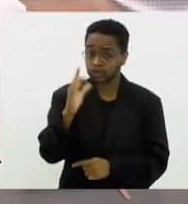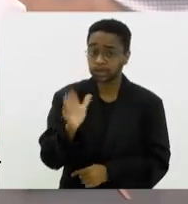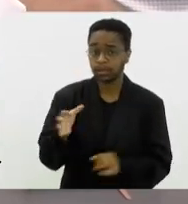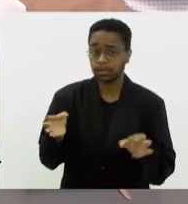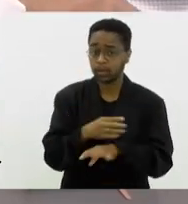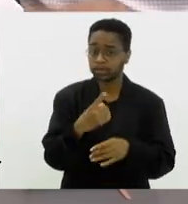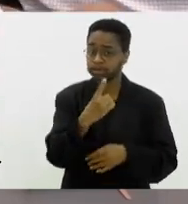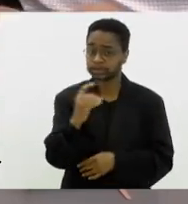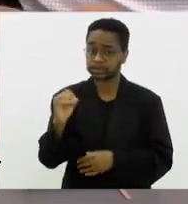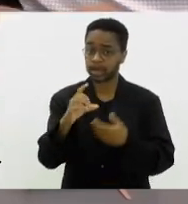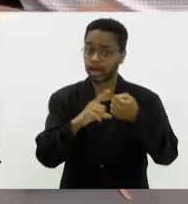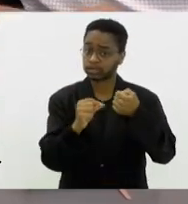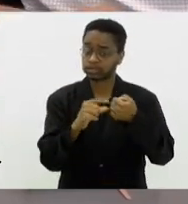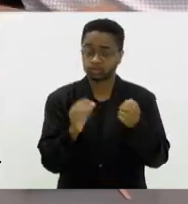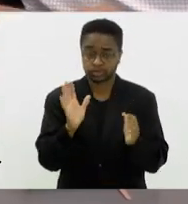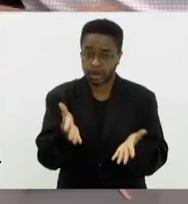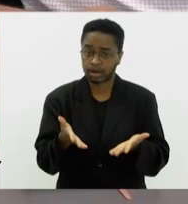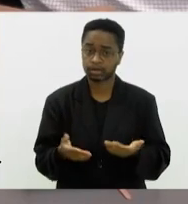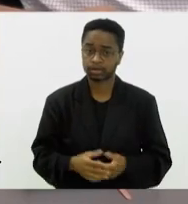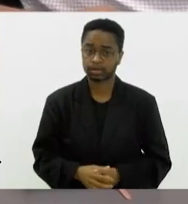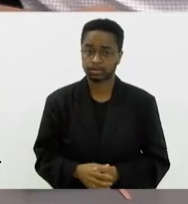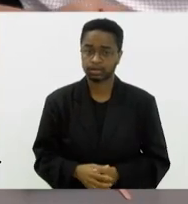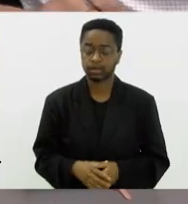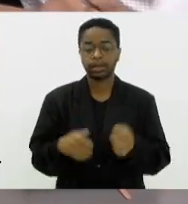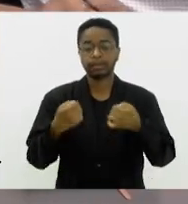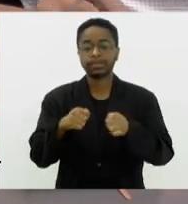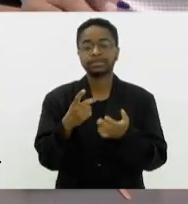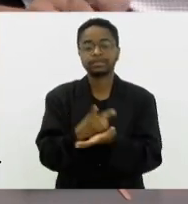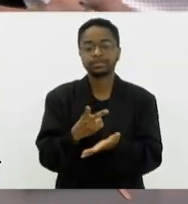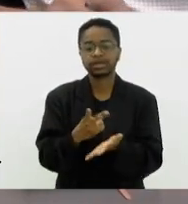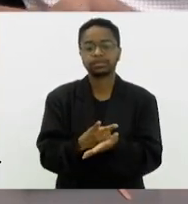artigos sobre isso tudo. A gente sempre deve fortalecer.